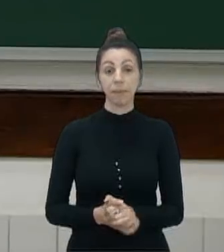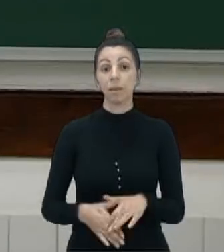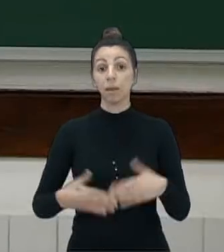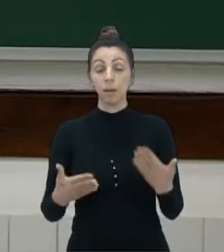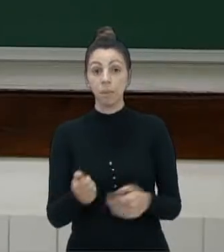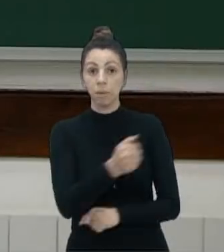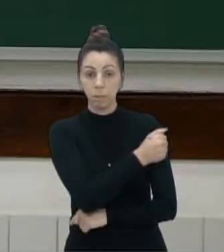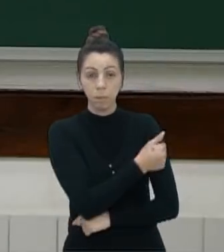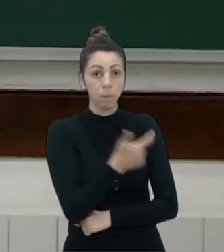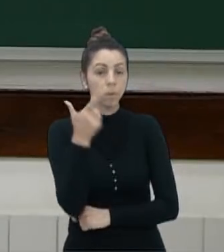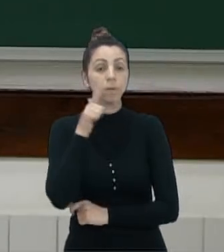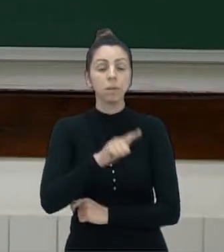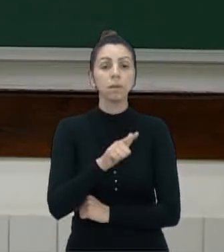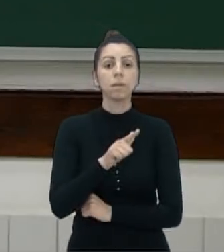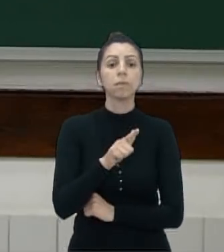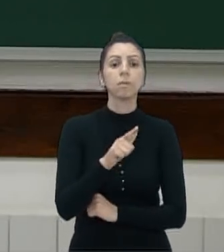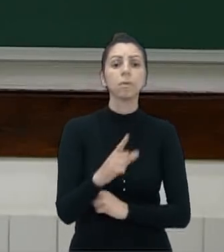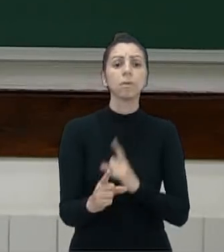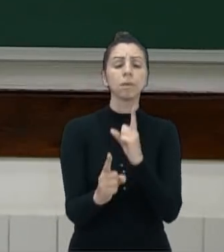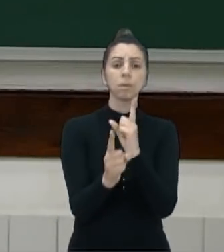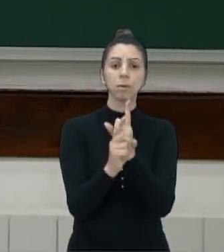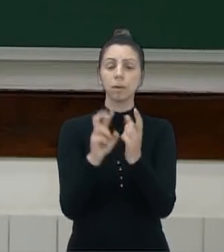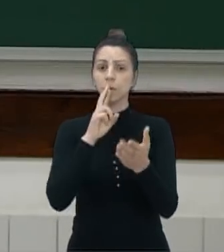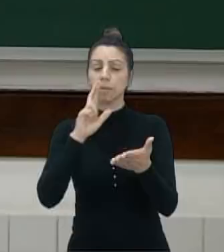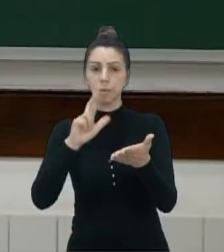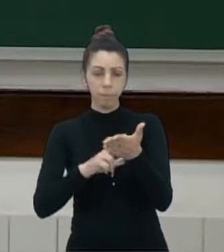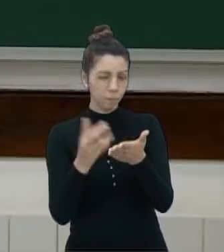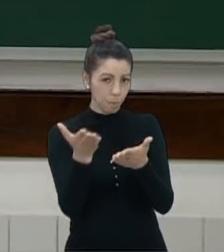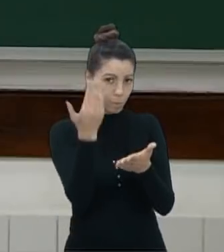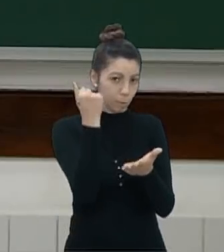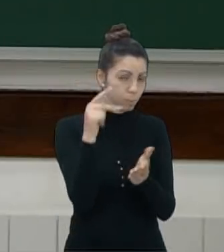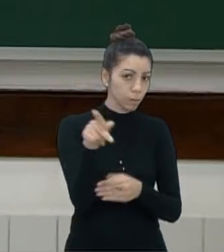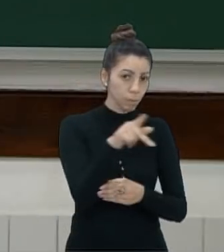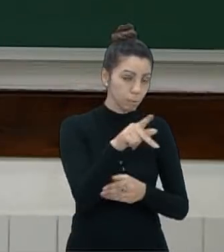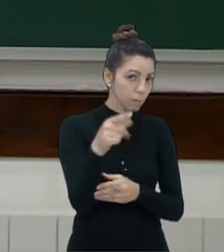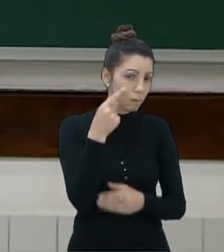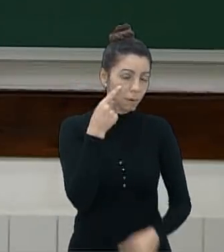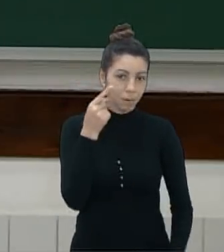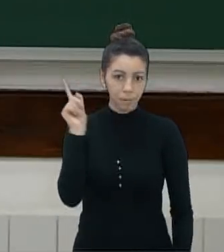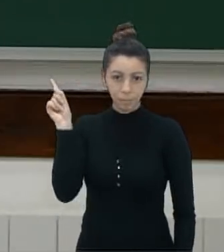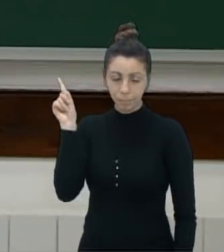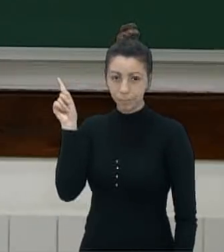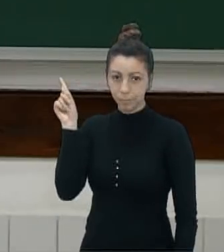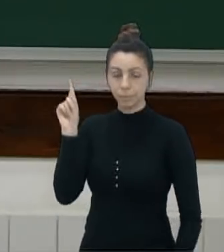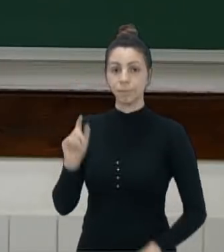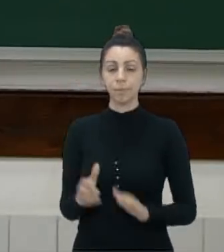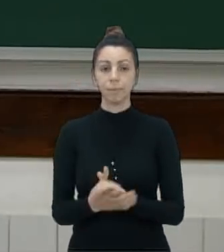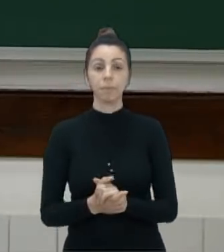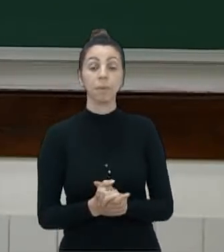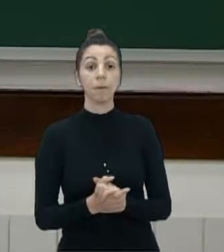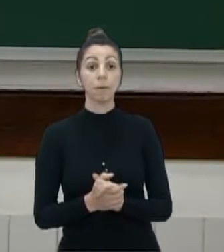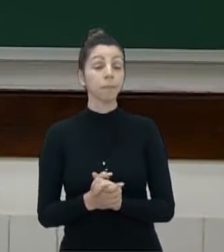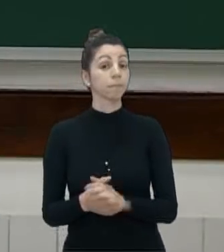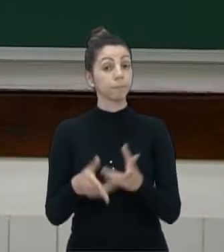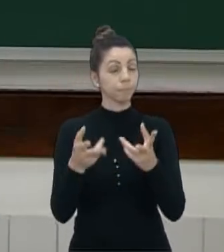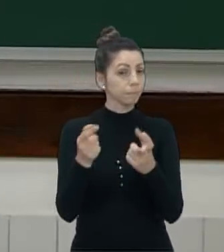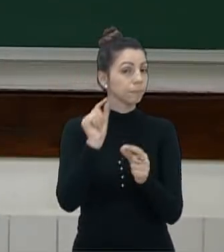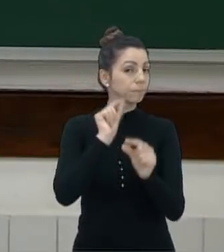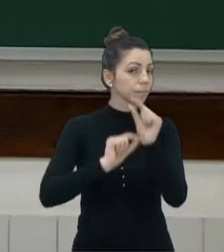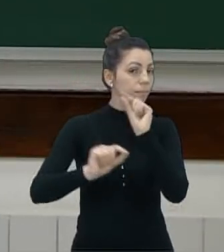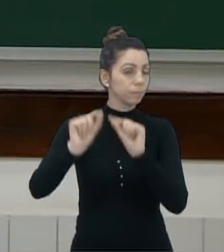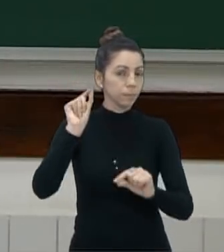Então, alunos, conseguiram identificar ali o resultado? Vem com o professor aqui, vamos verificar ali na tela. Veja que ele tinha